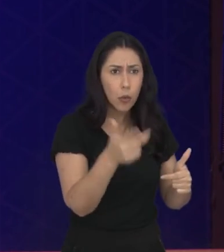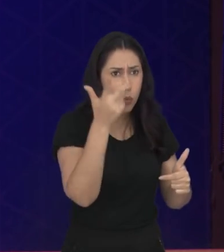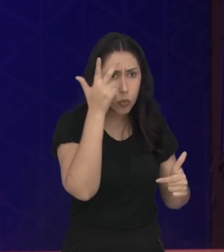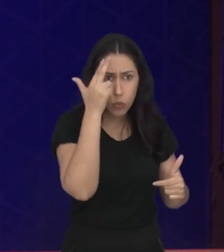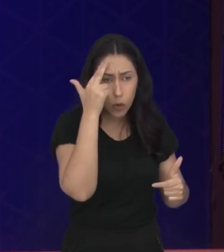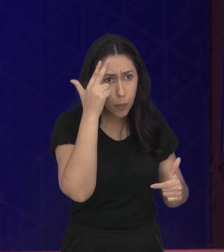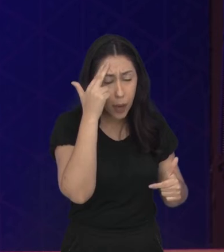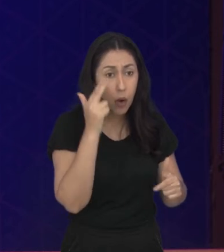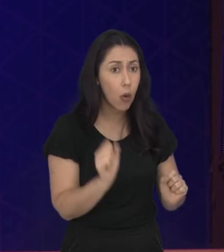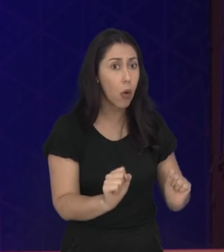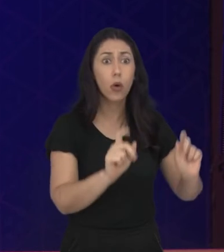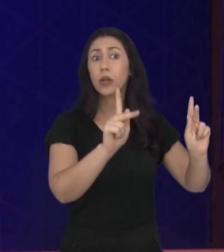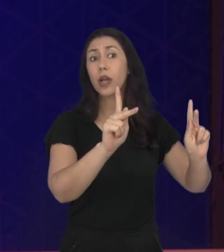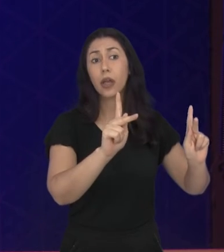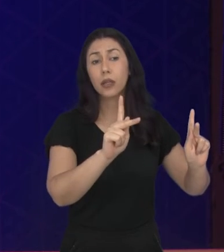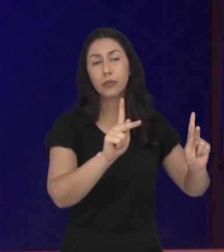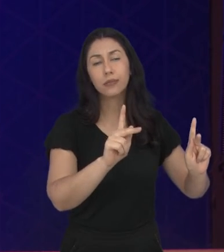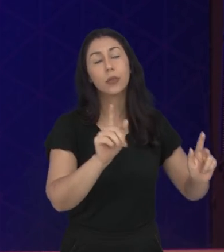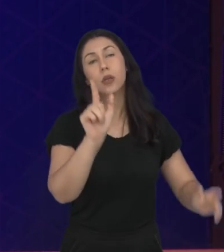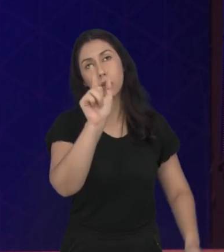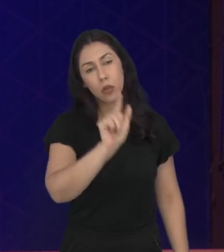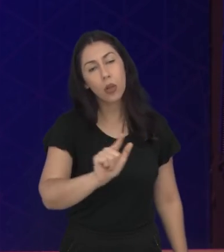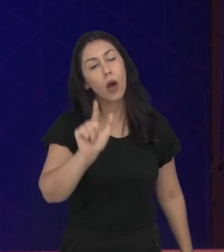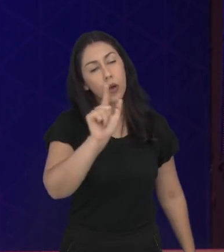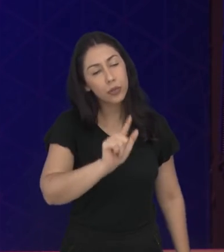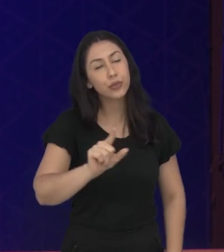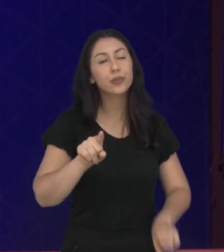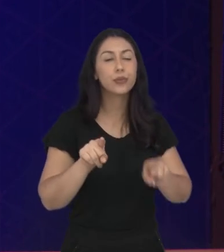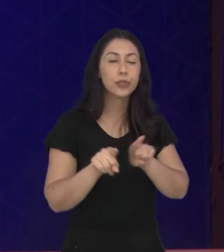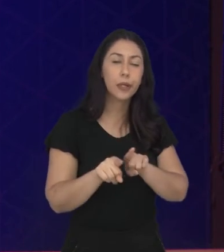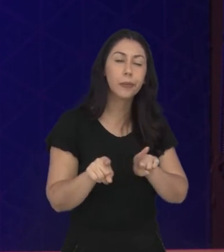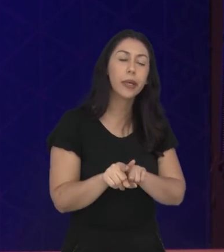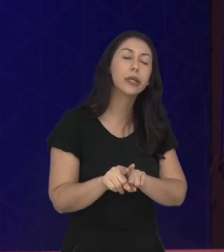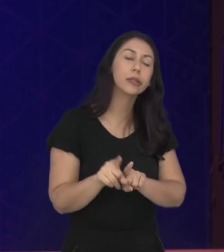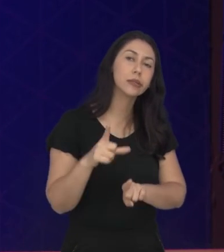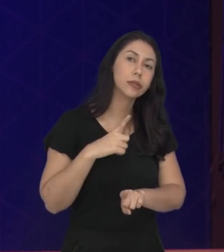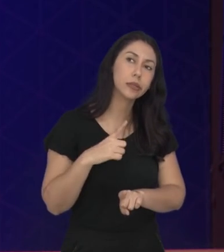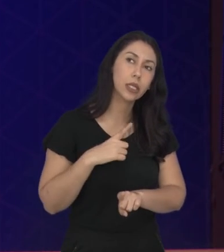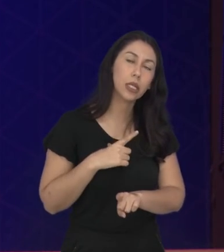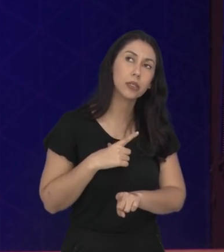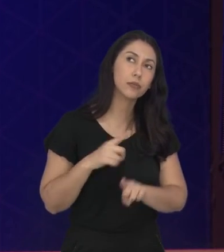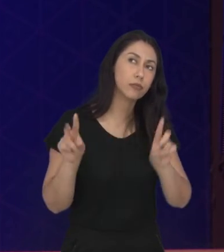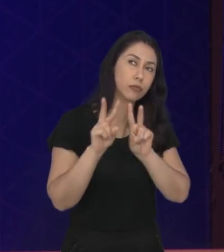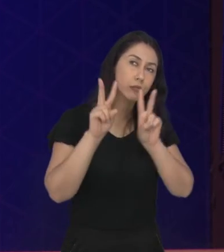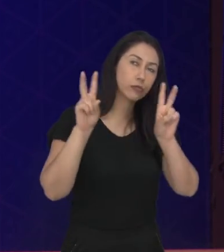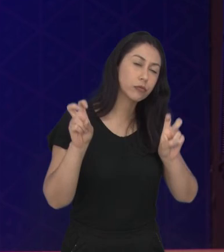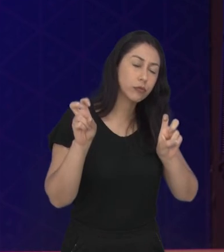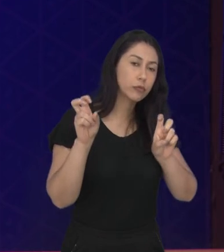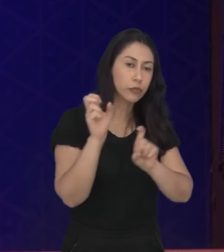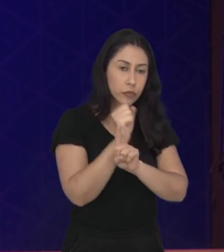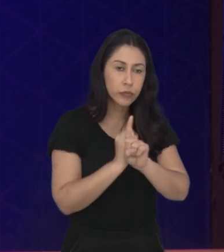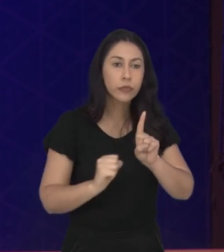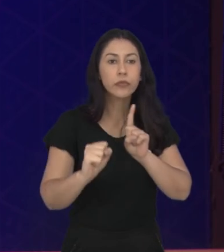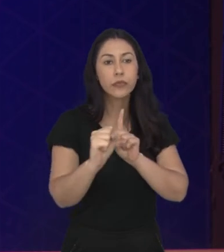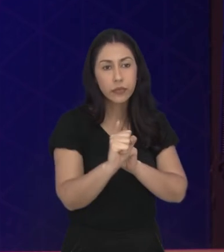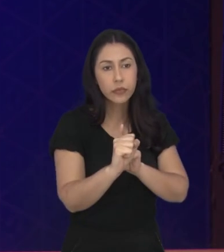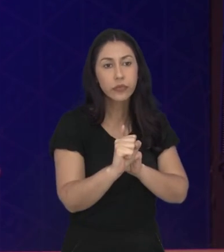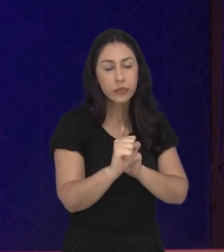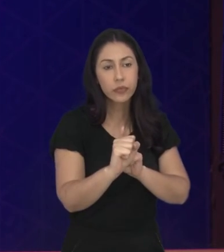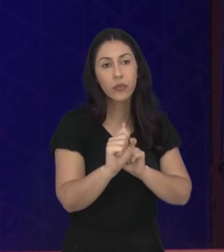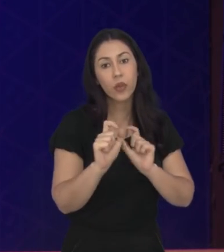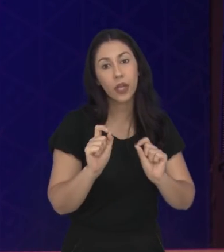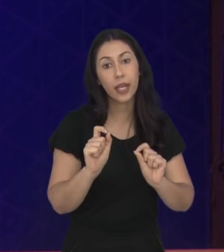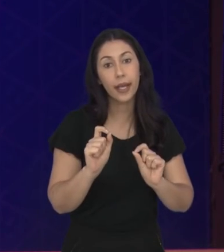bem. E, claro, a gente tem uma outra questão da sociedade. Além dessa, né, de que todos